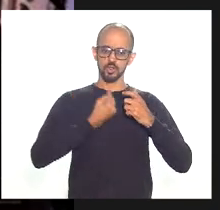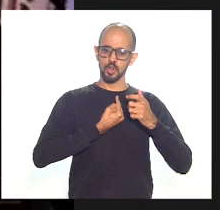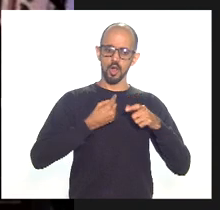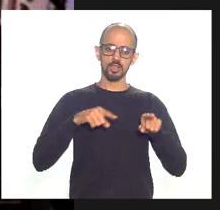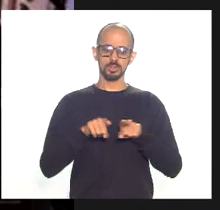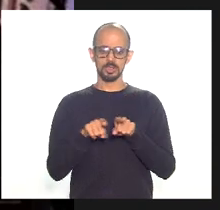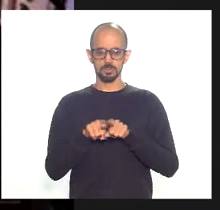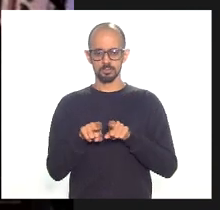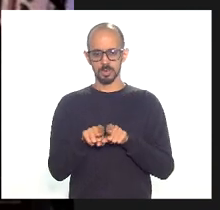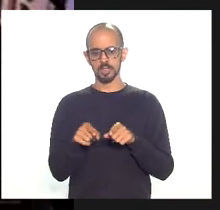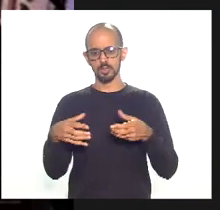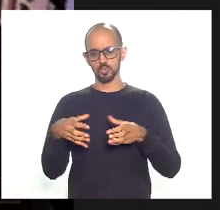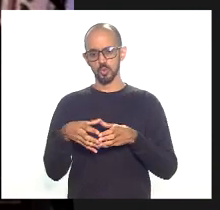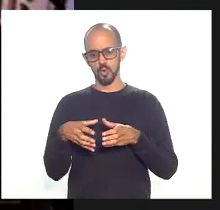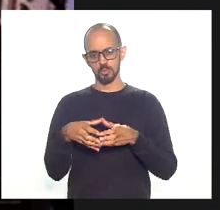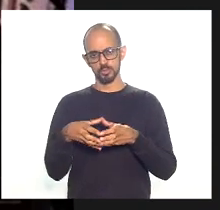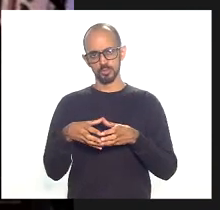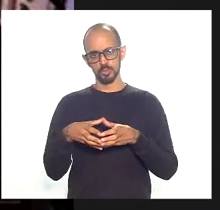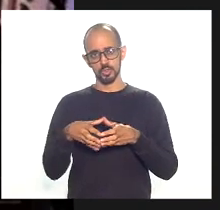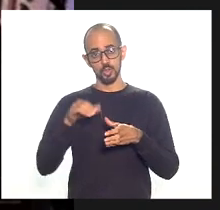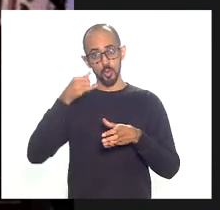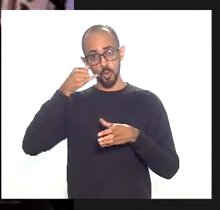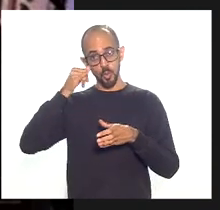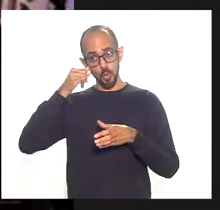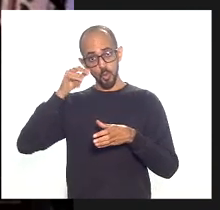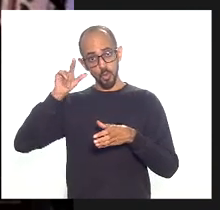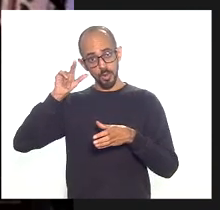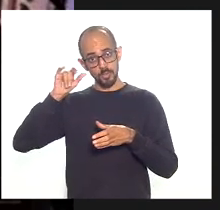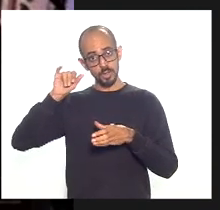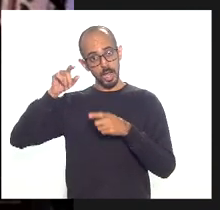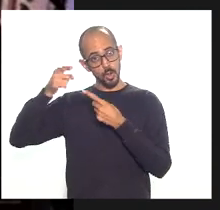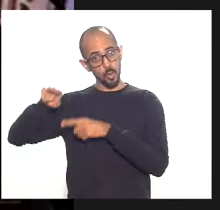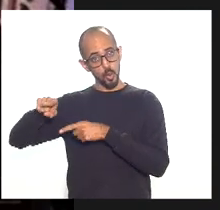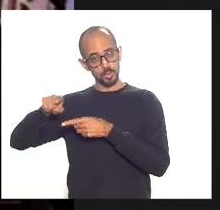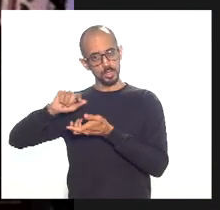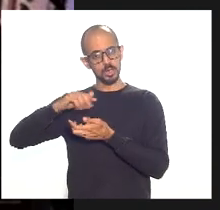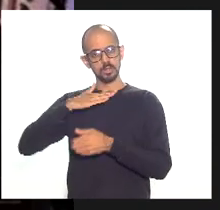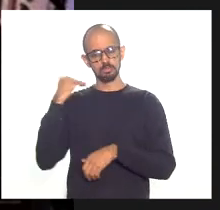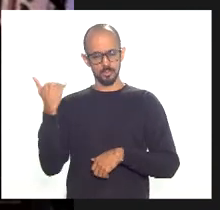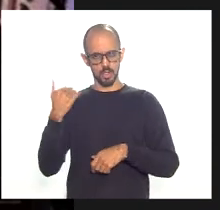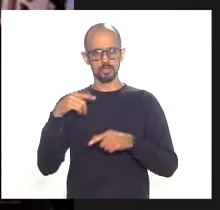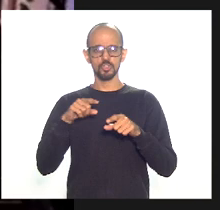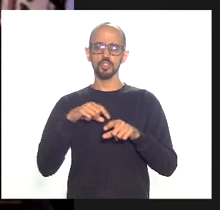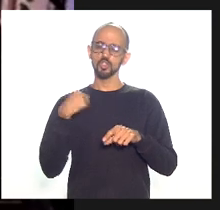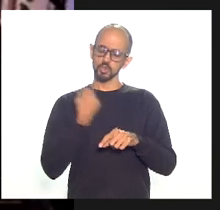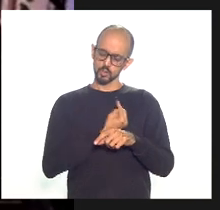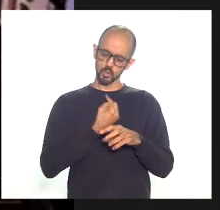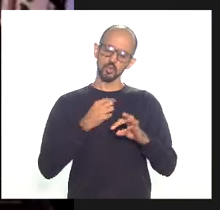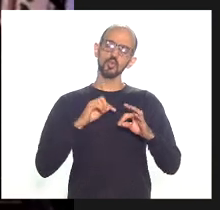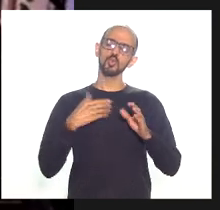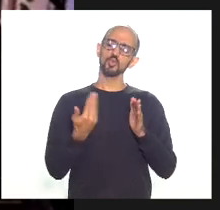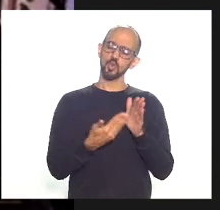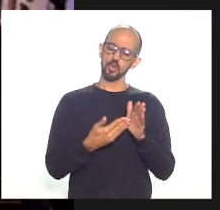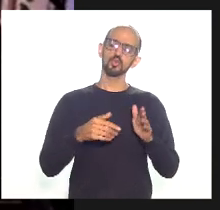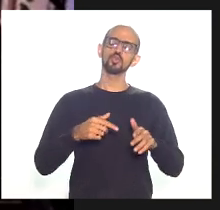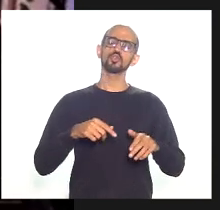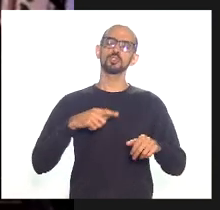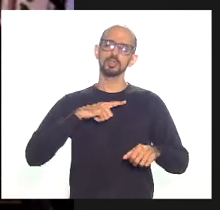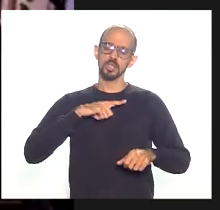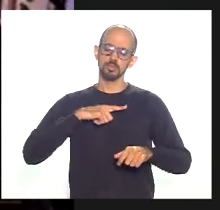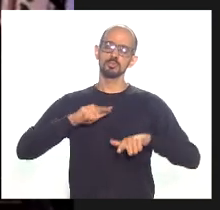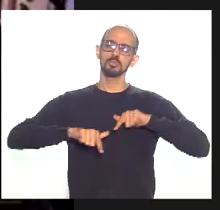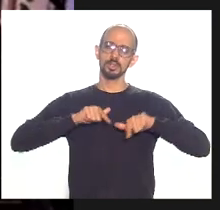Comitê de Combate ao Homicídio desde o mandato passado, e nós temos trabalhado de forma coletiva e ampla com a participação